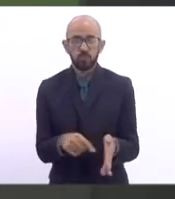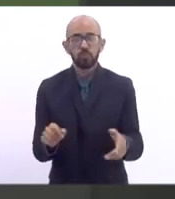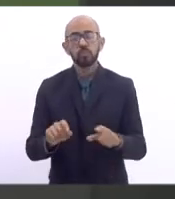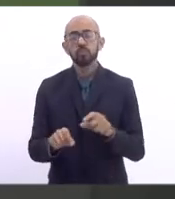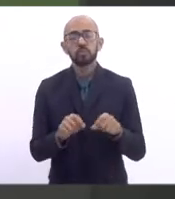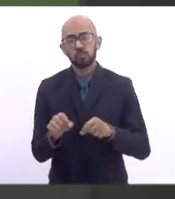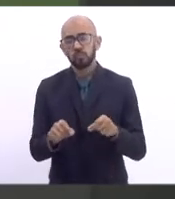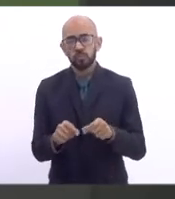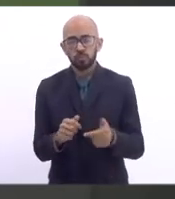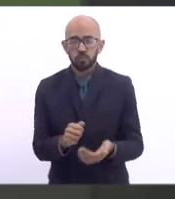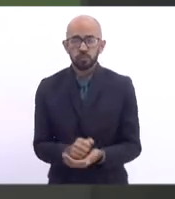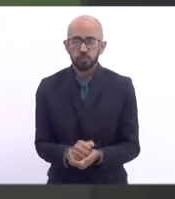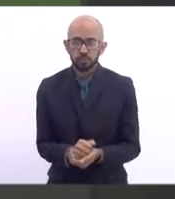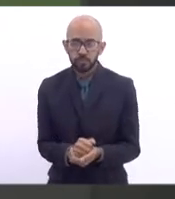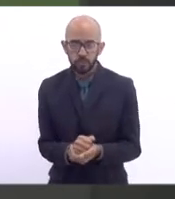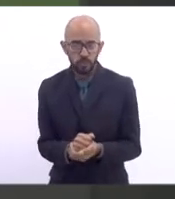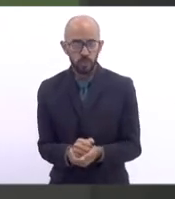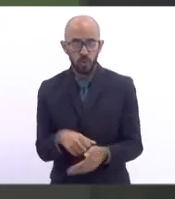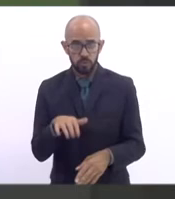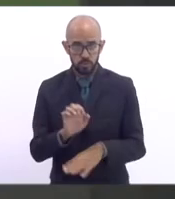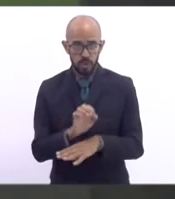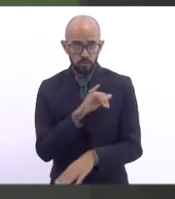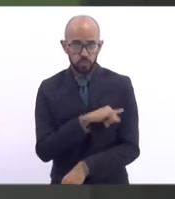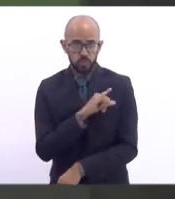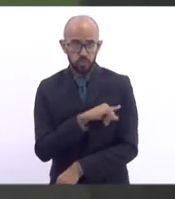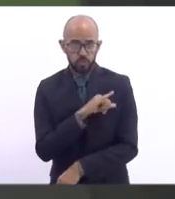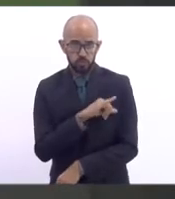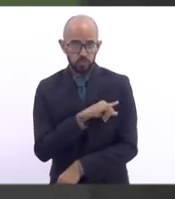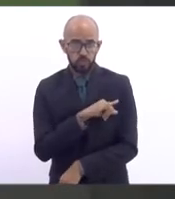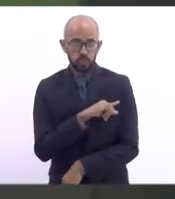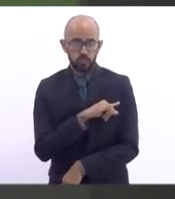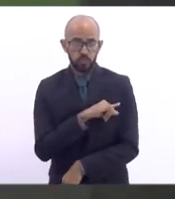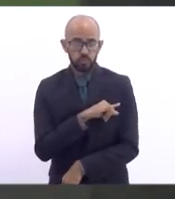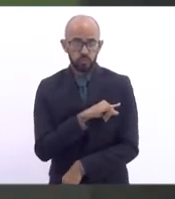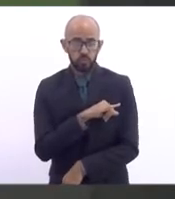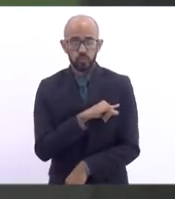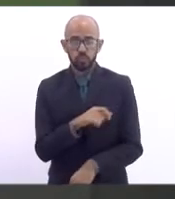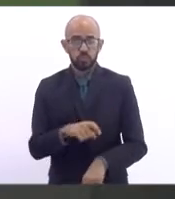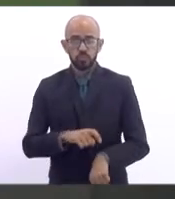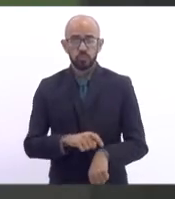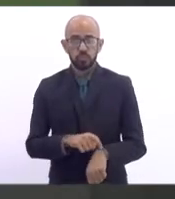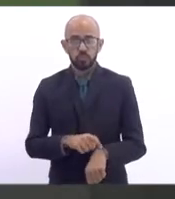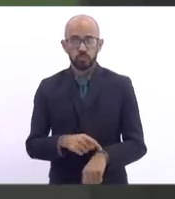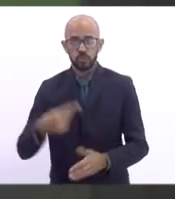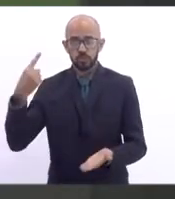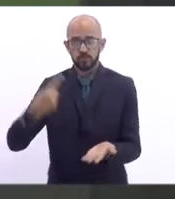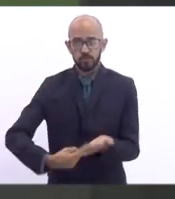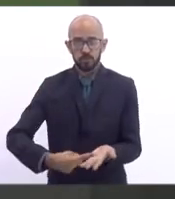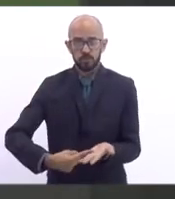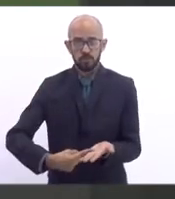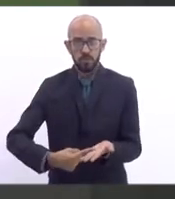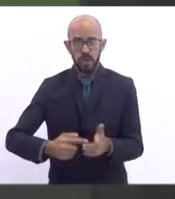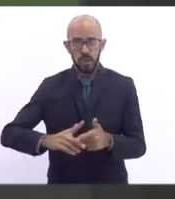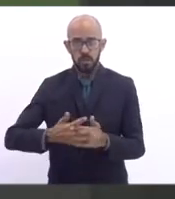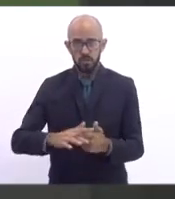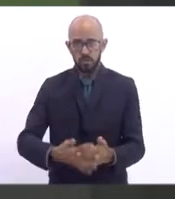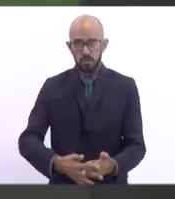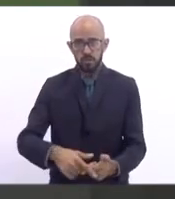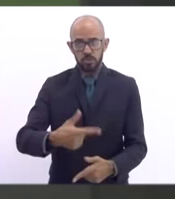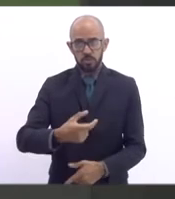o estado do Rio na véspera de firmar o regime de recuperação em